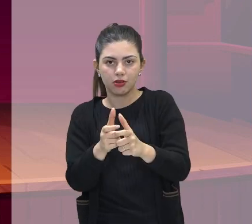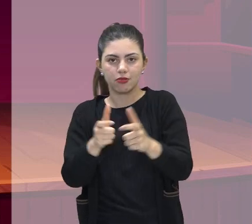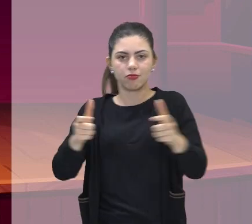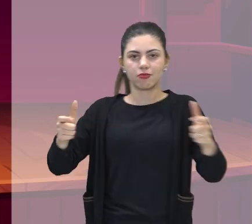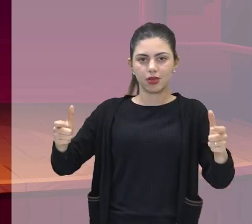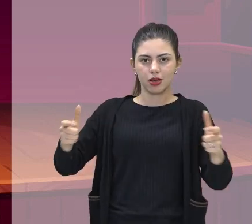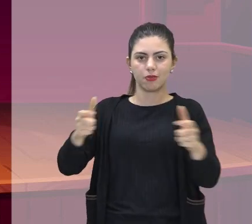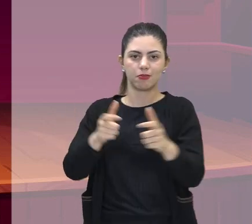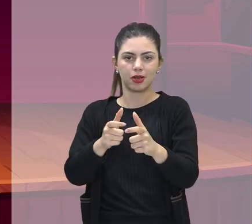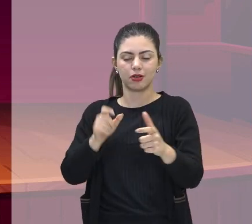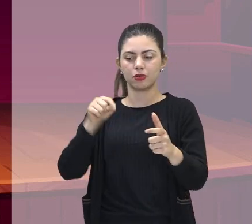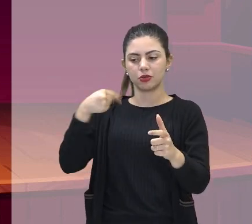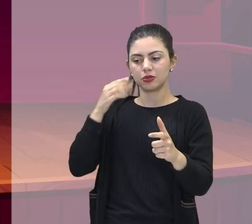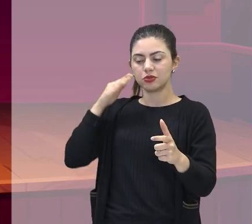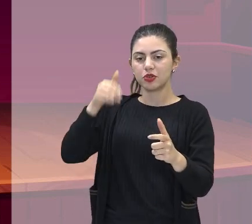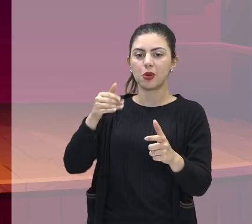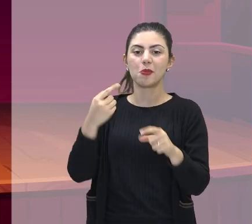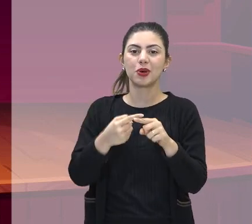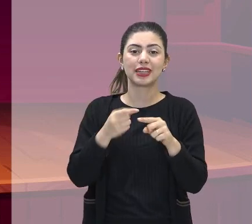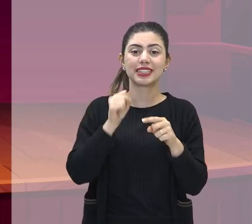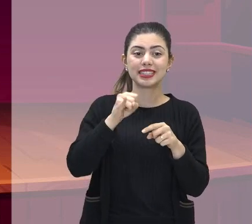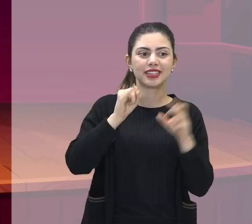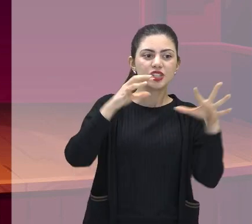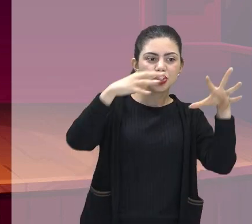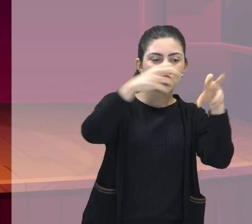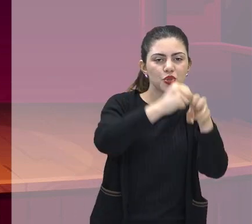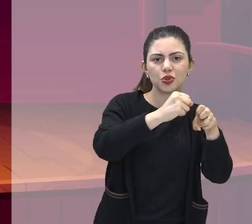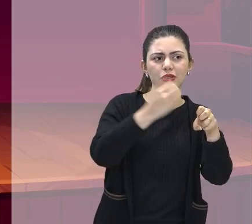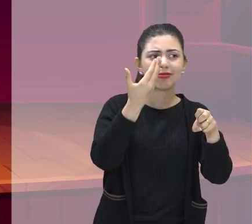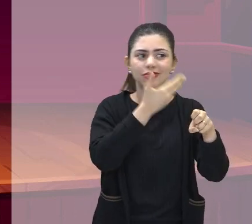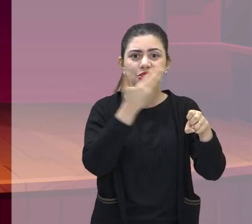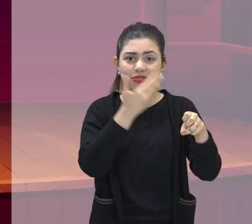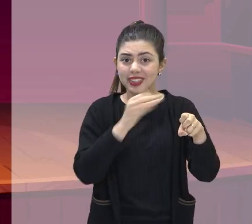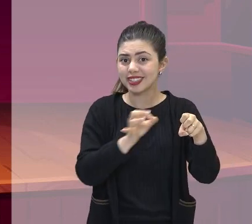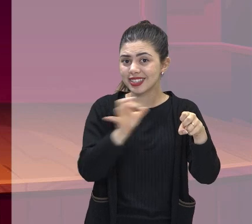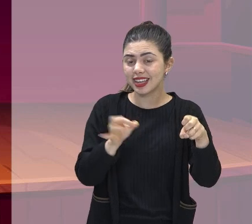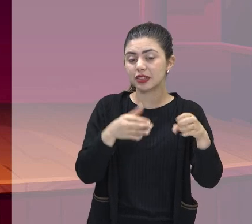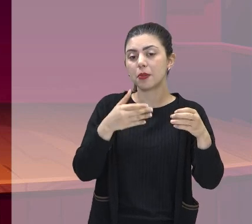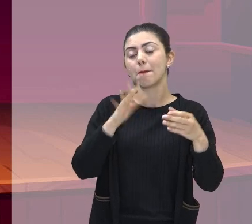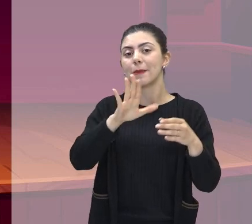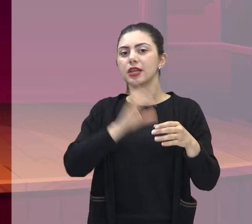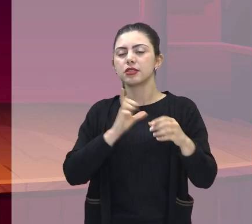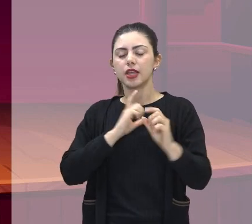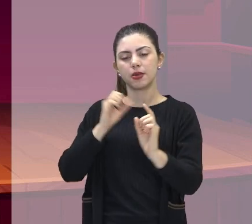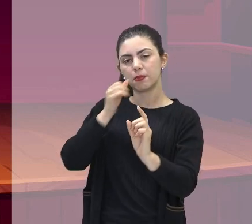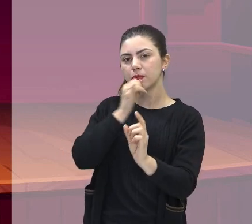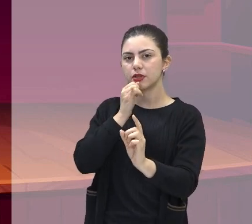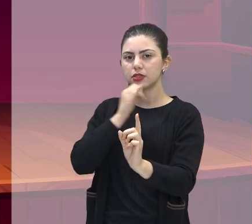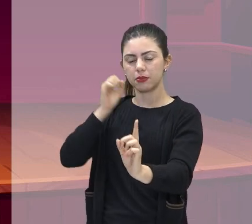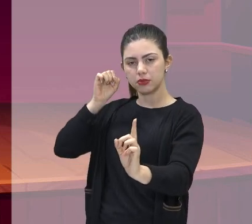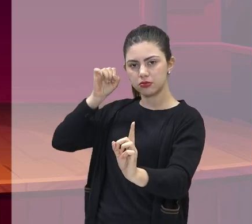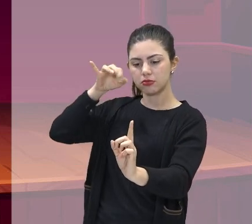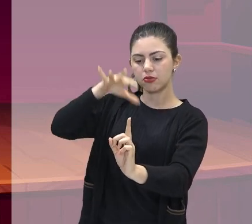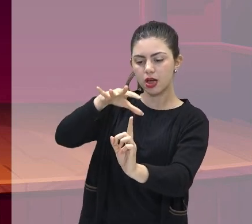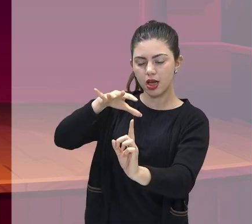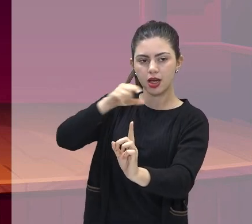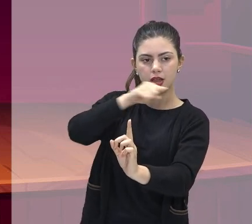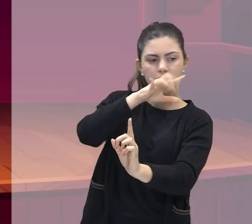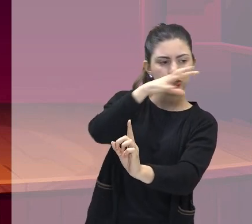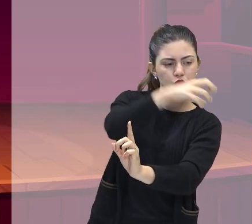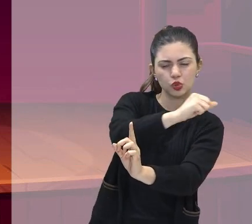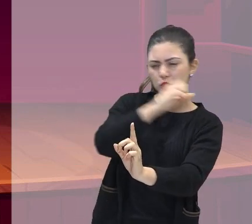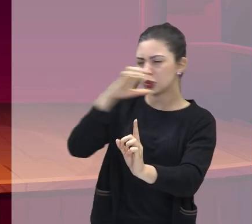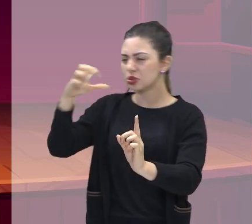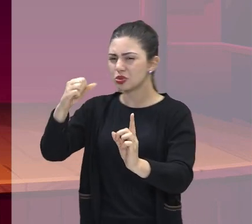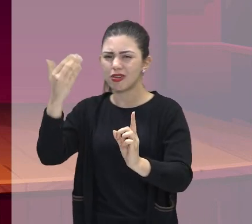justamente porque se a gente deixa no escuro, a gente não consegue ver, na verdade, a partir do momento que eu coloco uma iluminação, que aquele lugar fica mais claro, o